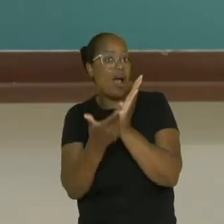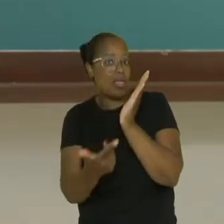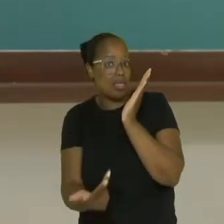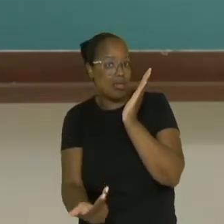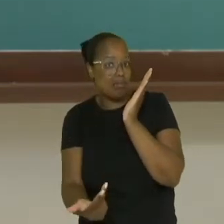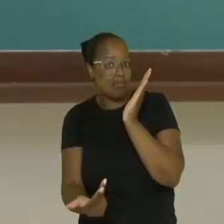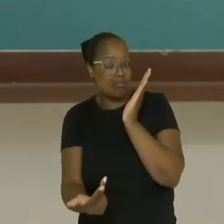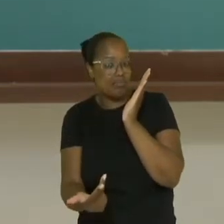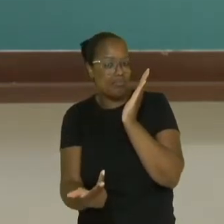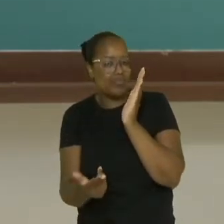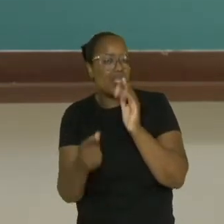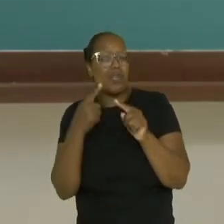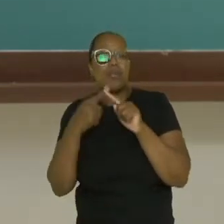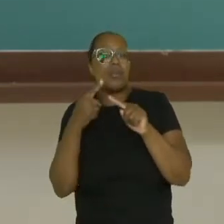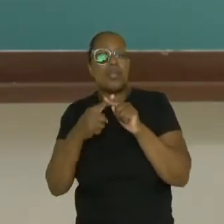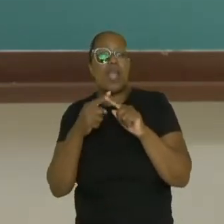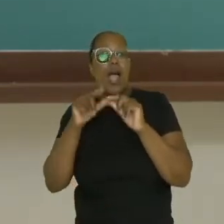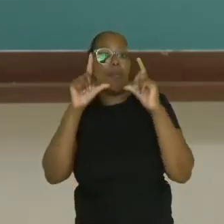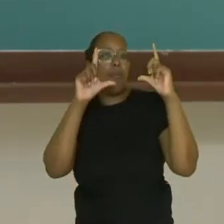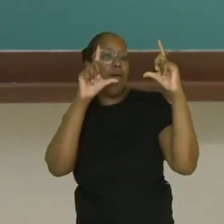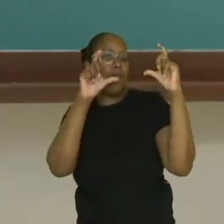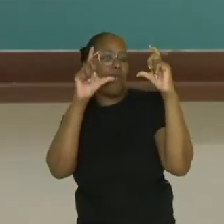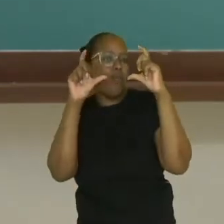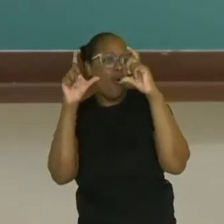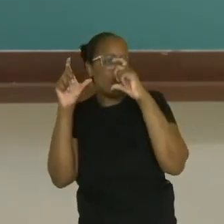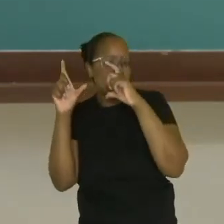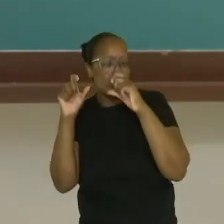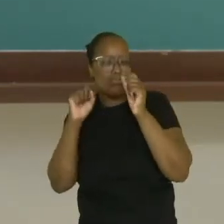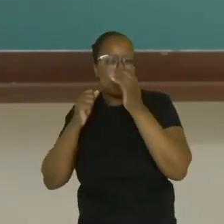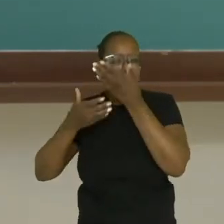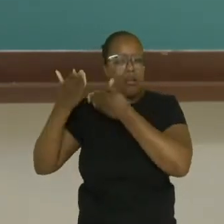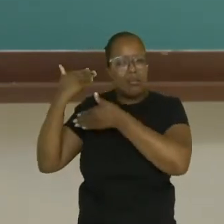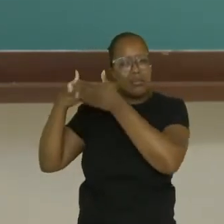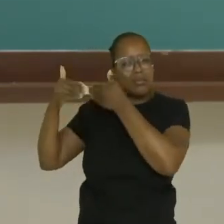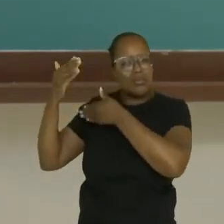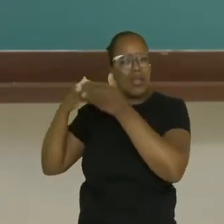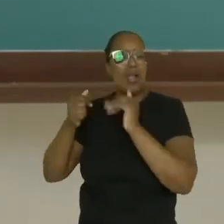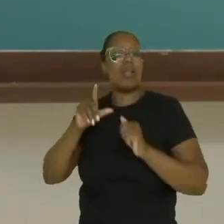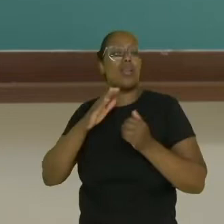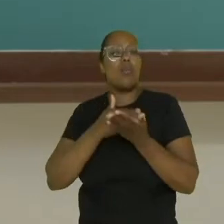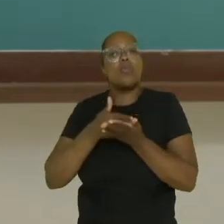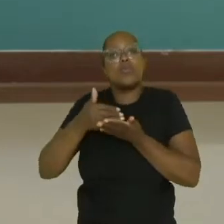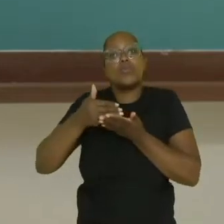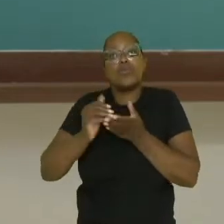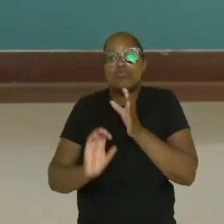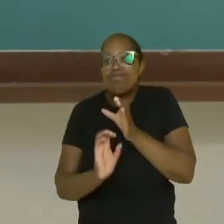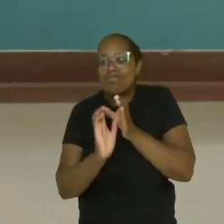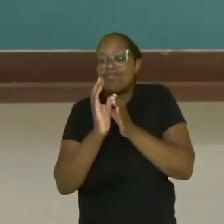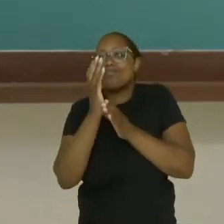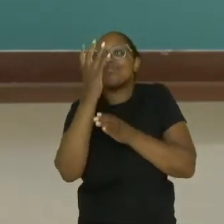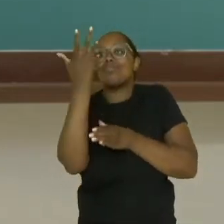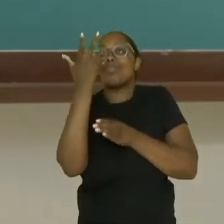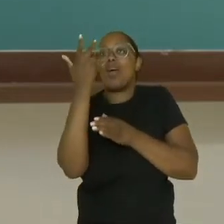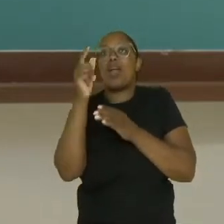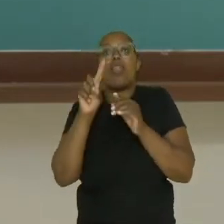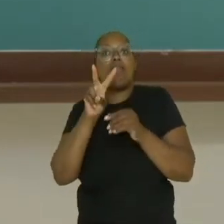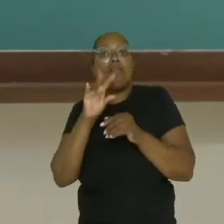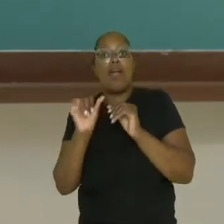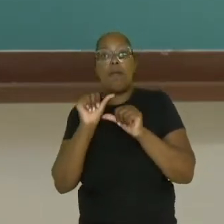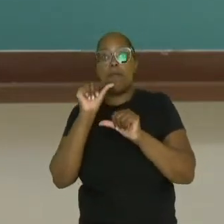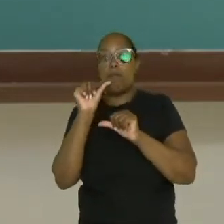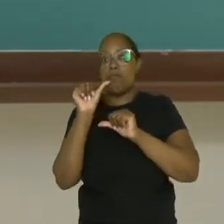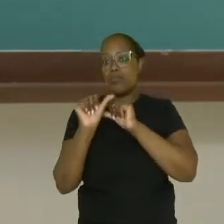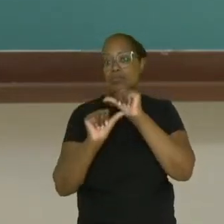no momento em que a fotografia havia acabado de surgir. E o impressionismo ele vai